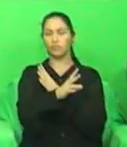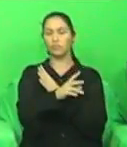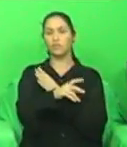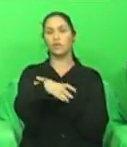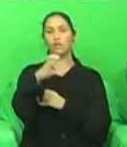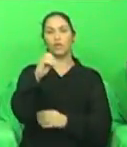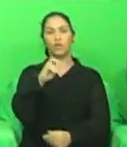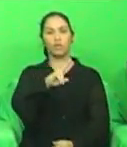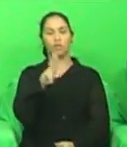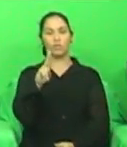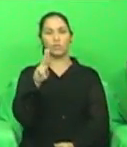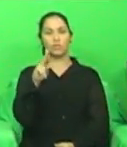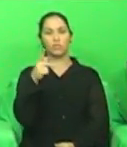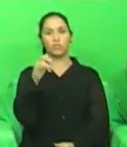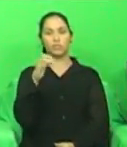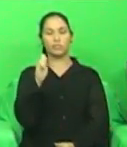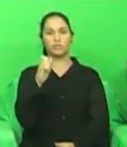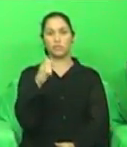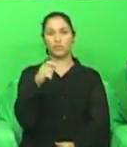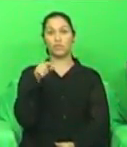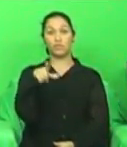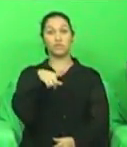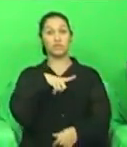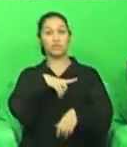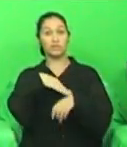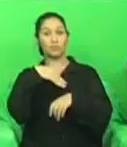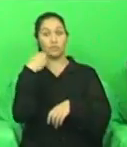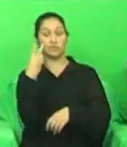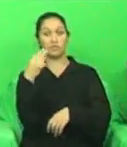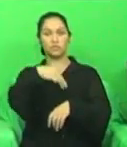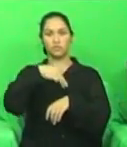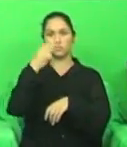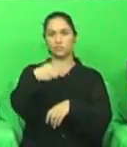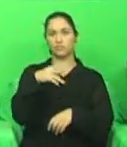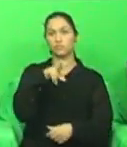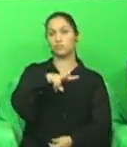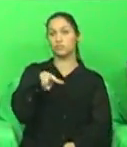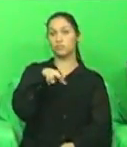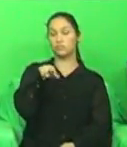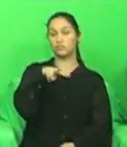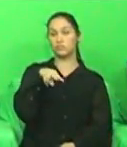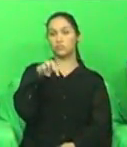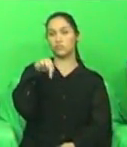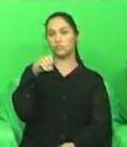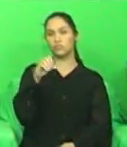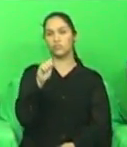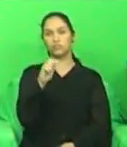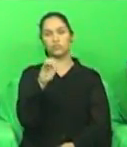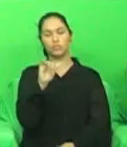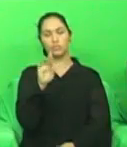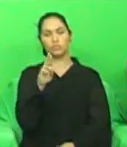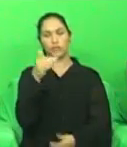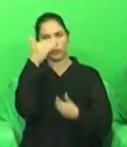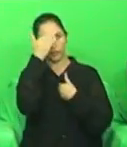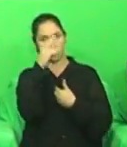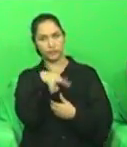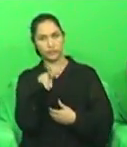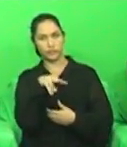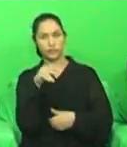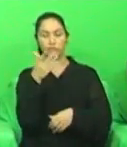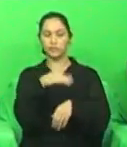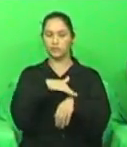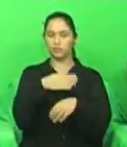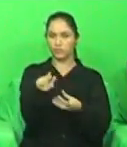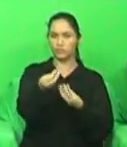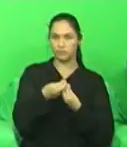a ciência dispõe de mais três minutos e 30 do vereador mocinho do júri obrigado vereador não será jogo pelo seu tempo então mais do que nunca